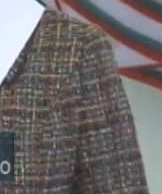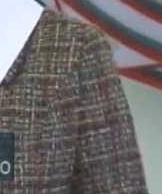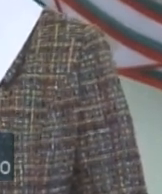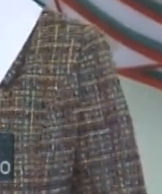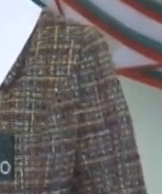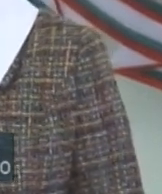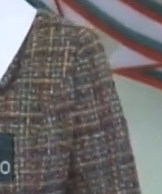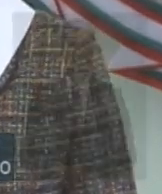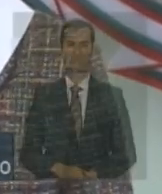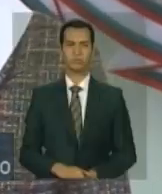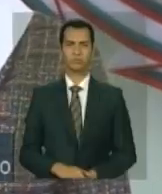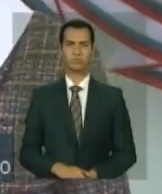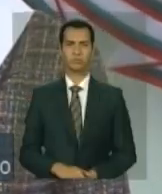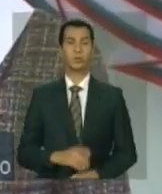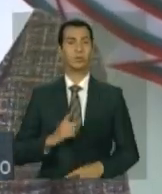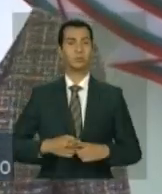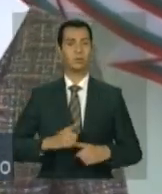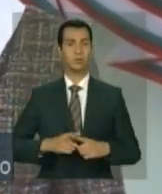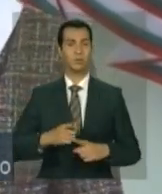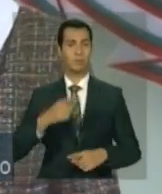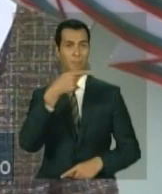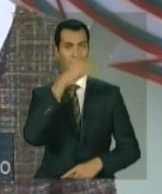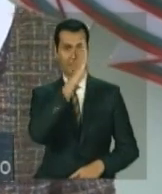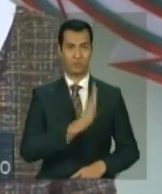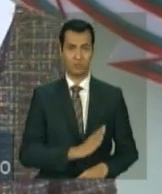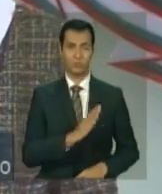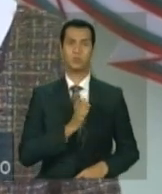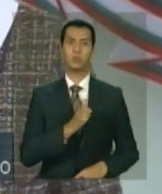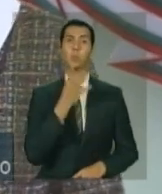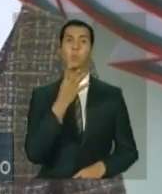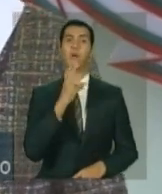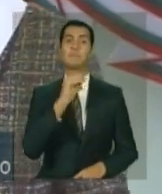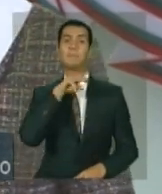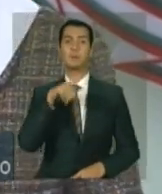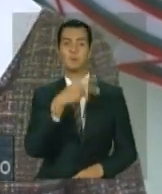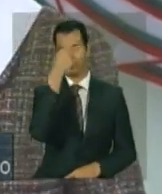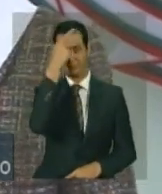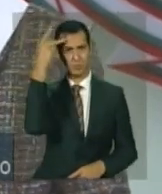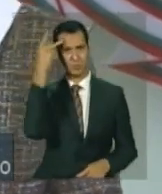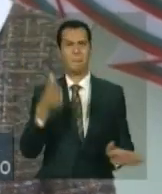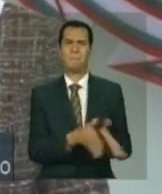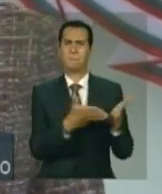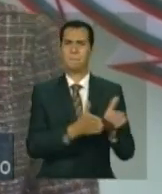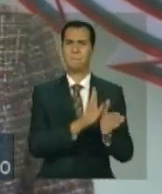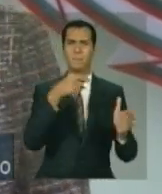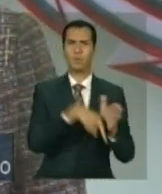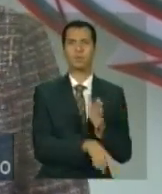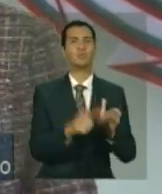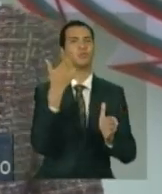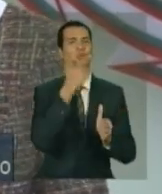Porquê tiramos 40 milhões de brasileiros e brasileiras da extrema pobreza?